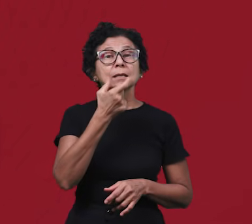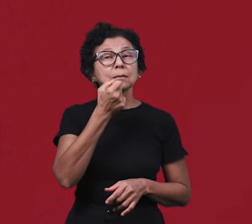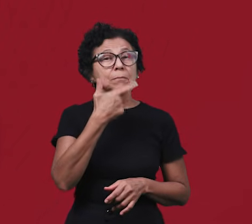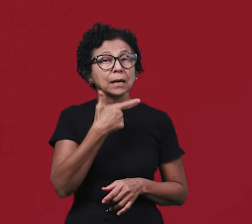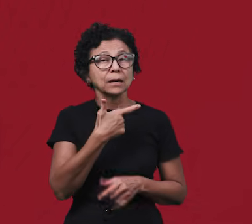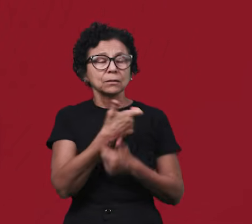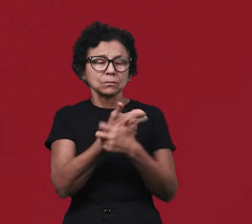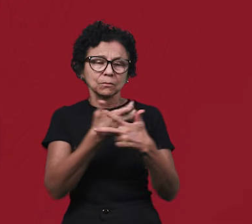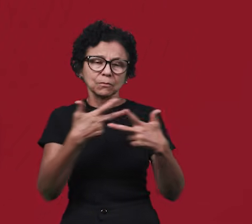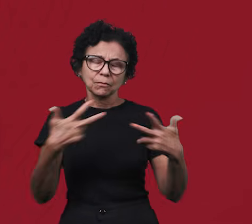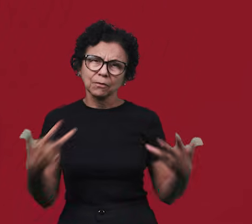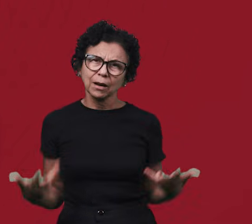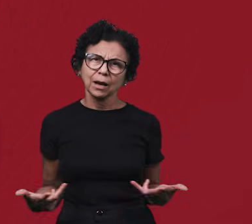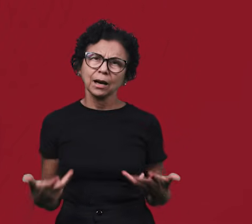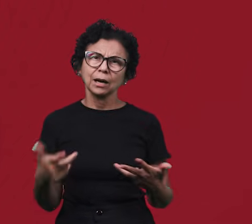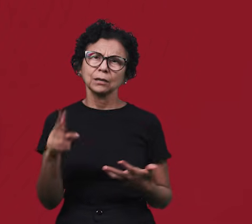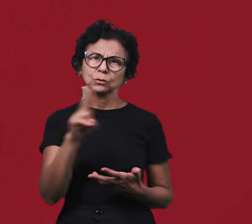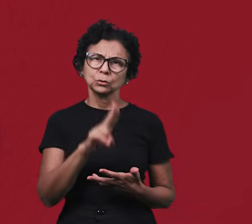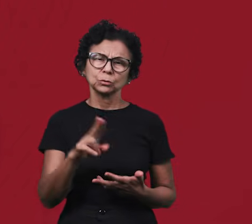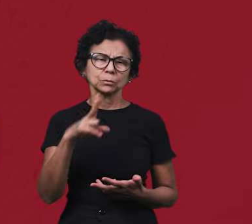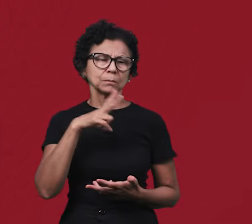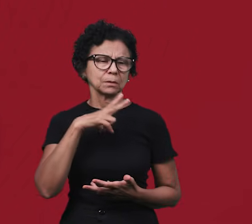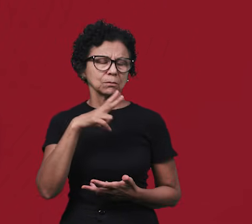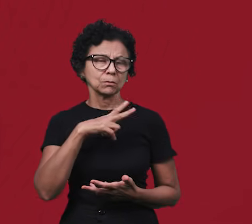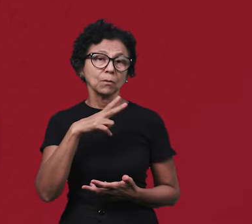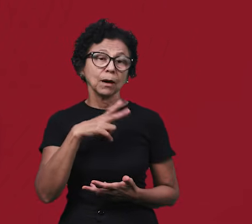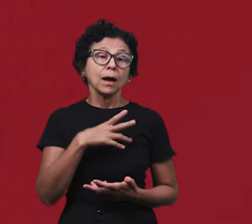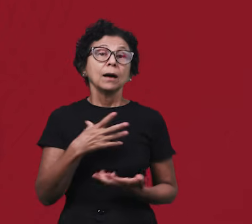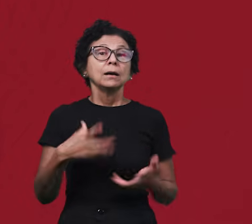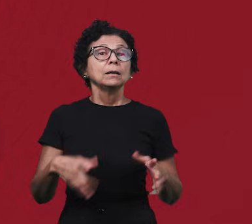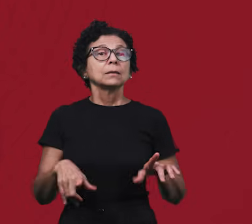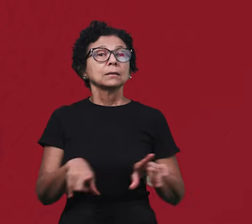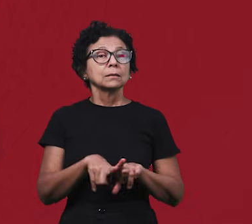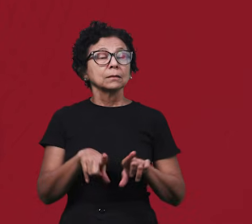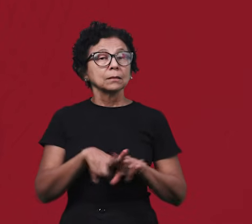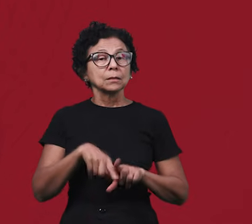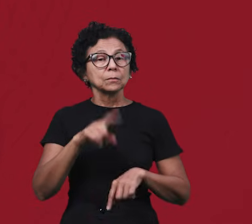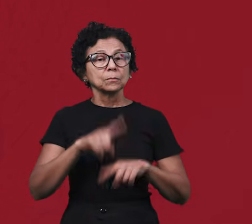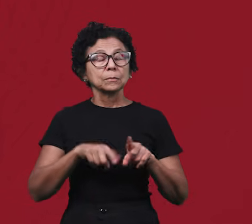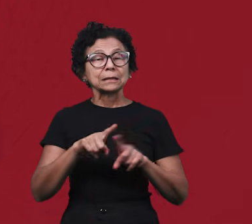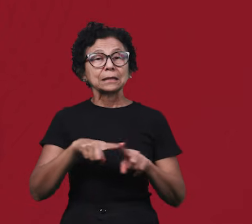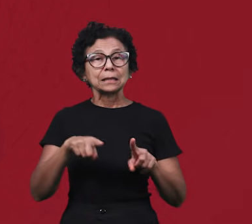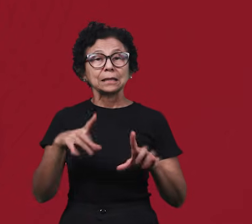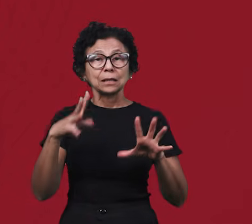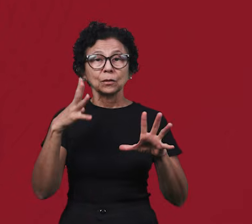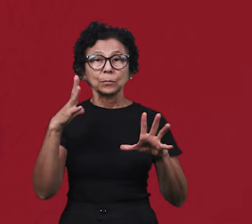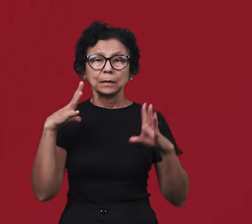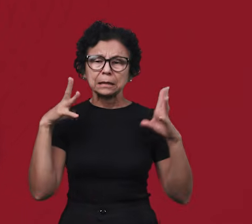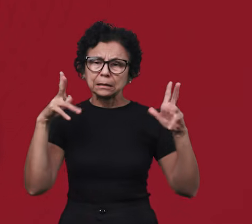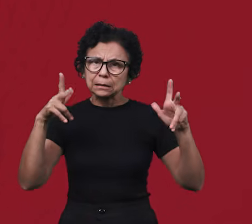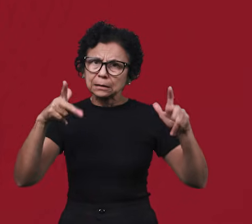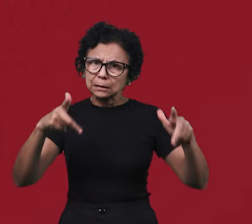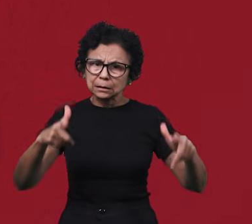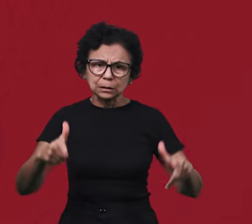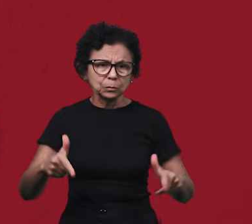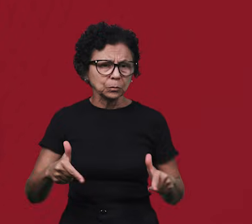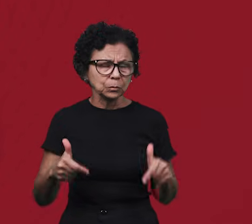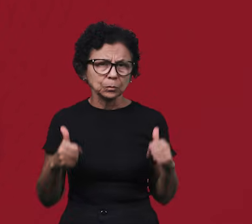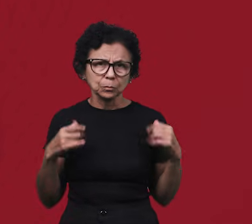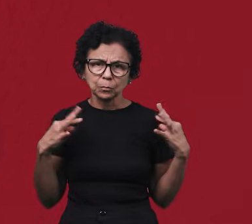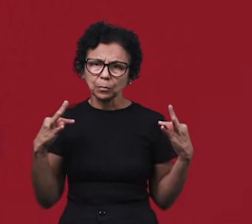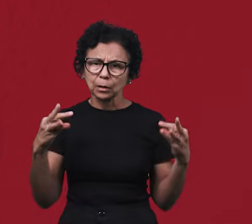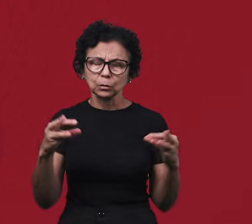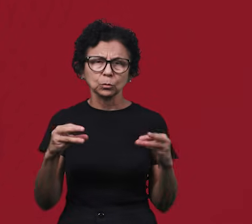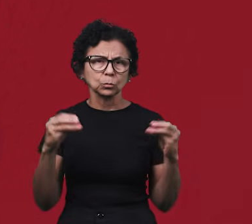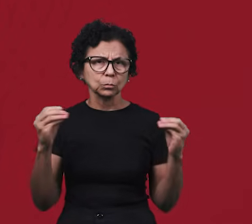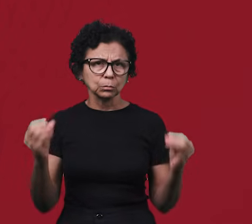outros itens de uso pessoal, inclusive o material de limpeza que fartamente veio, e pudemos assistir os